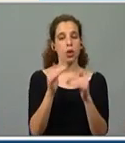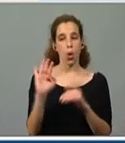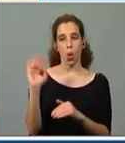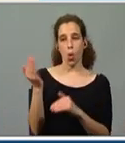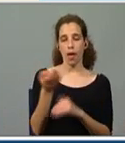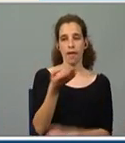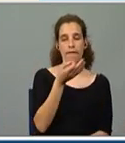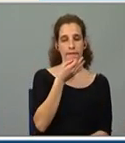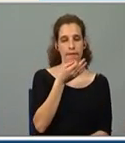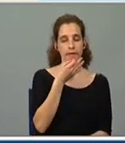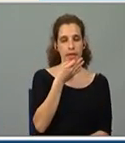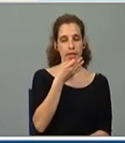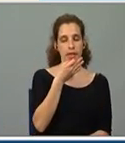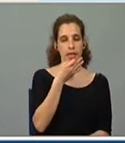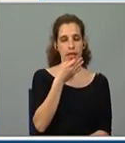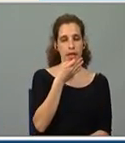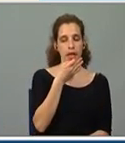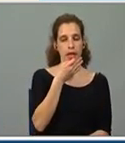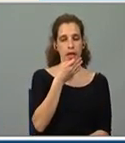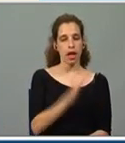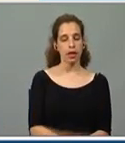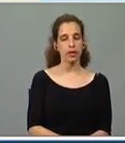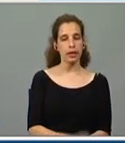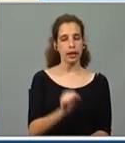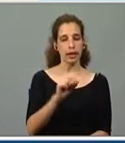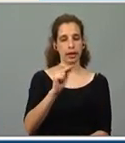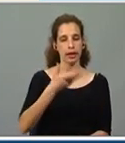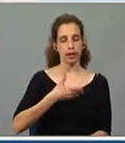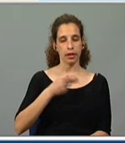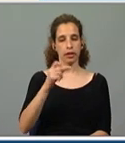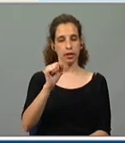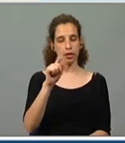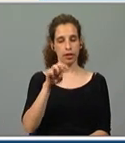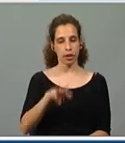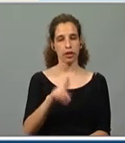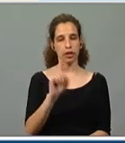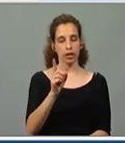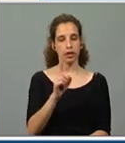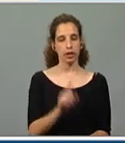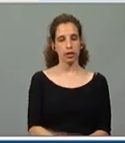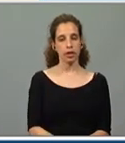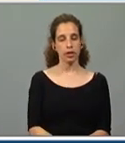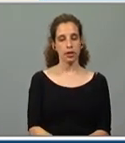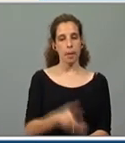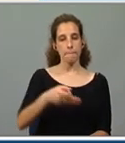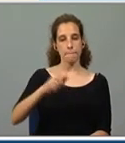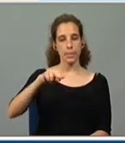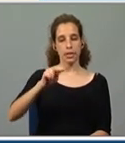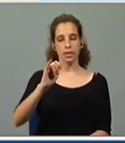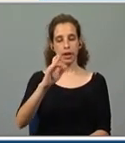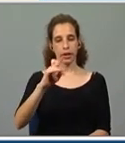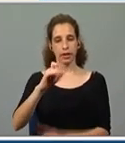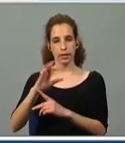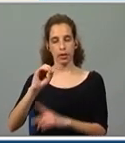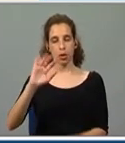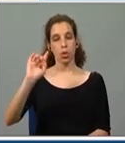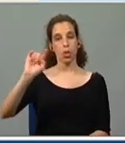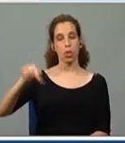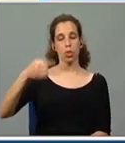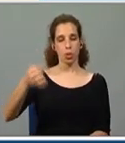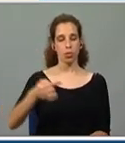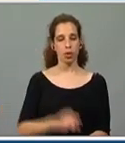se falar de gradagem é um processo que aqui nós já falamos como um processo de peneiração. Quando depois